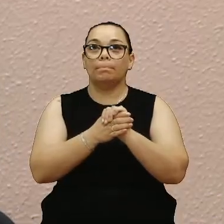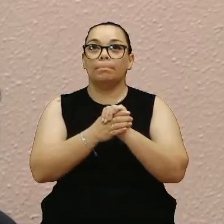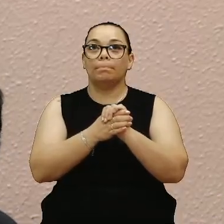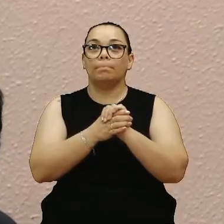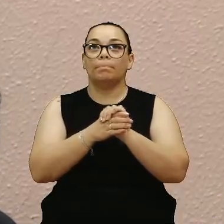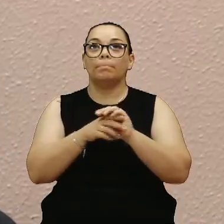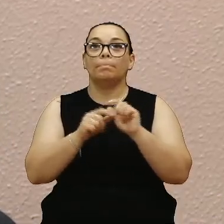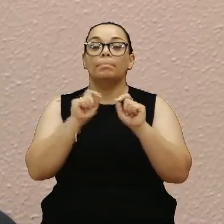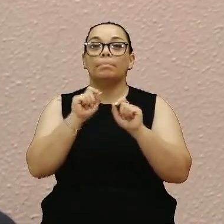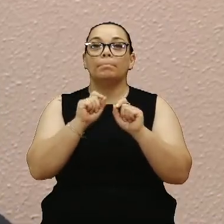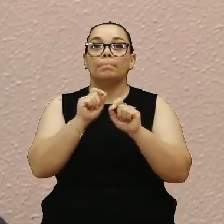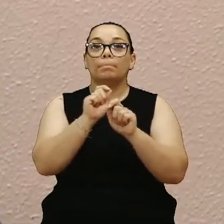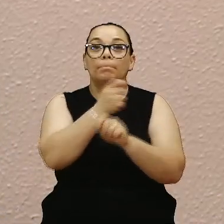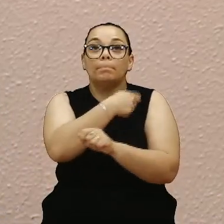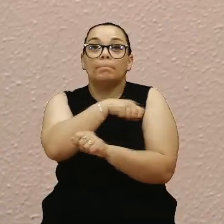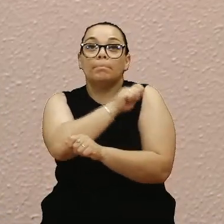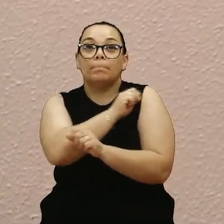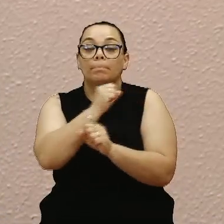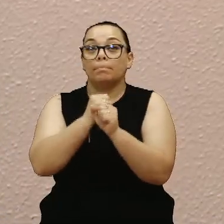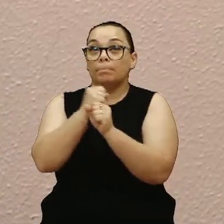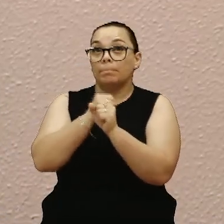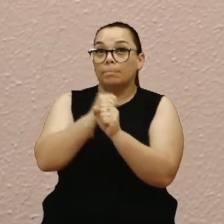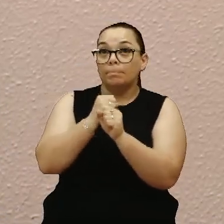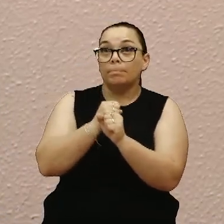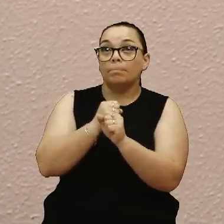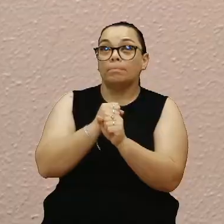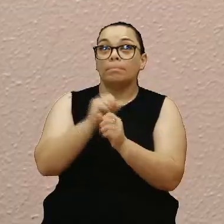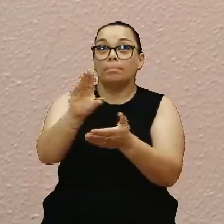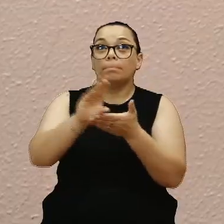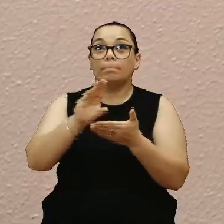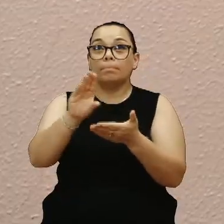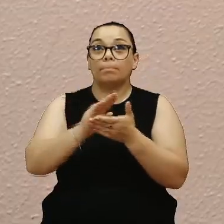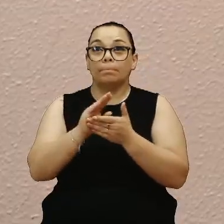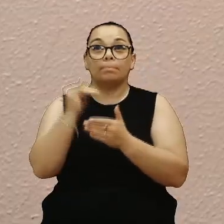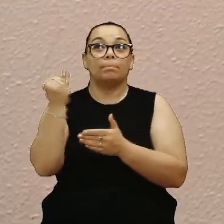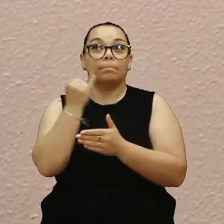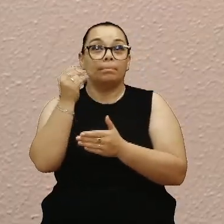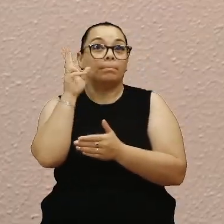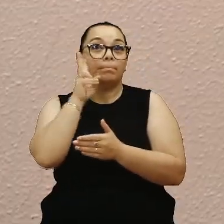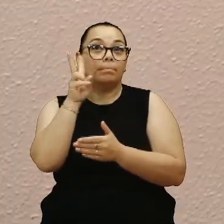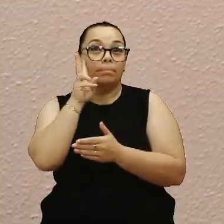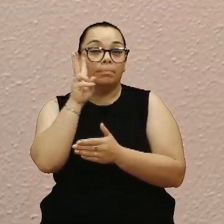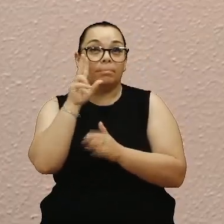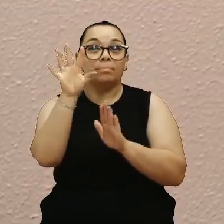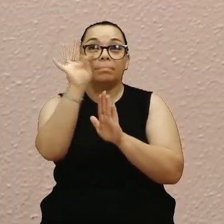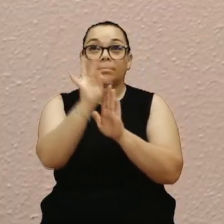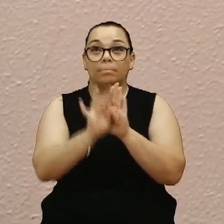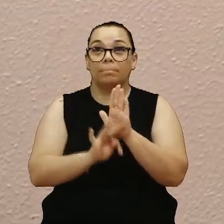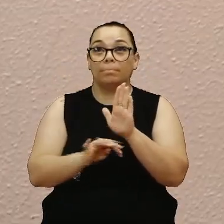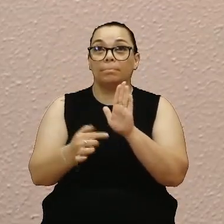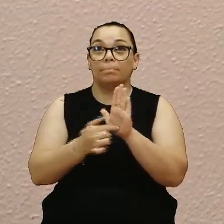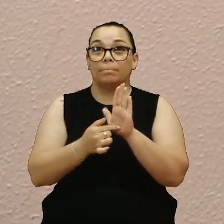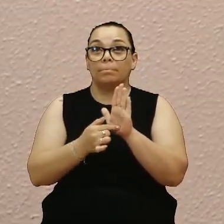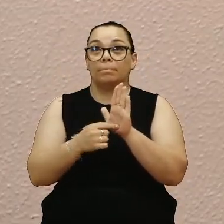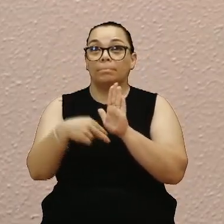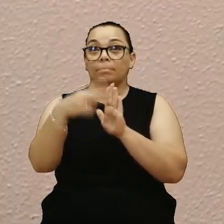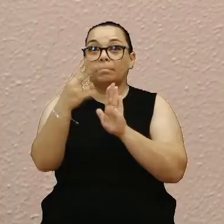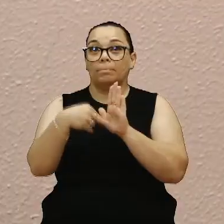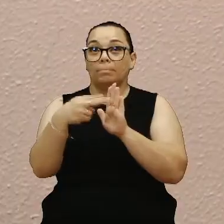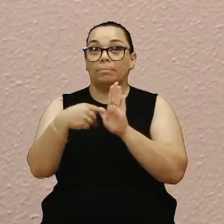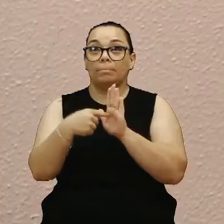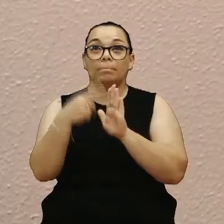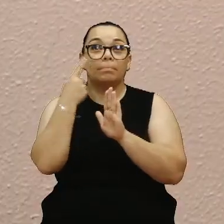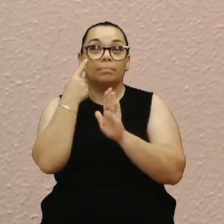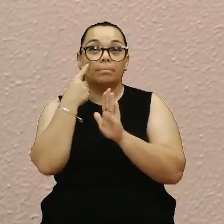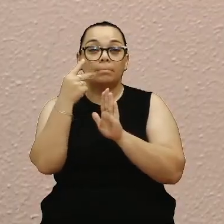haver uma auditoria independente anual obrigatória sobre a aplicação do subsídio. Importante dizer que diz ali no texto, eu vou me permitir aqui ler para que os